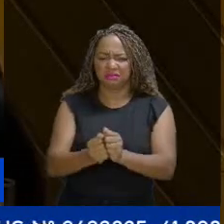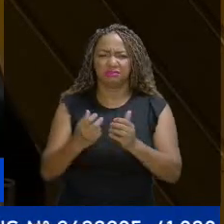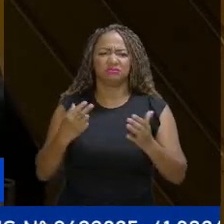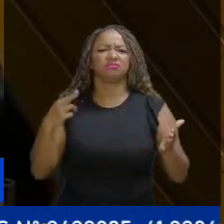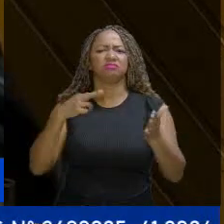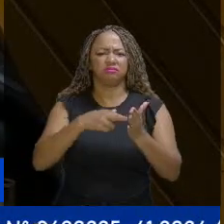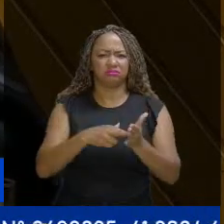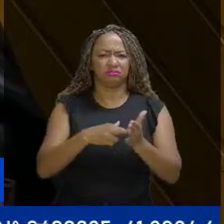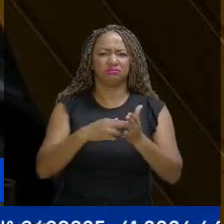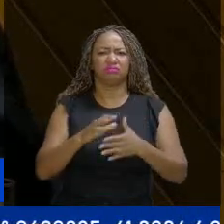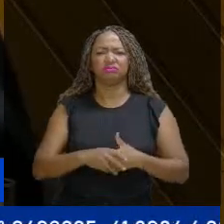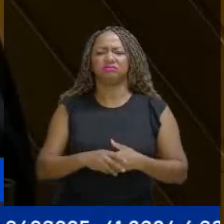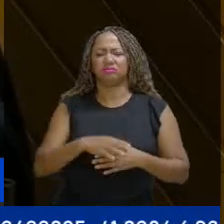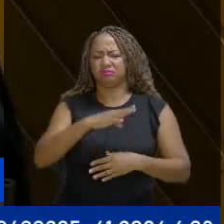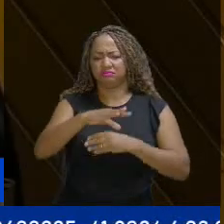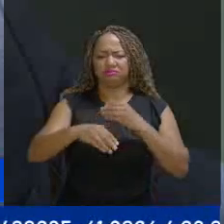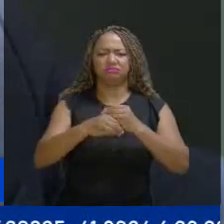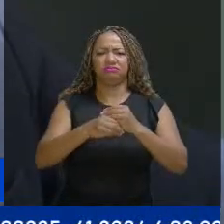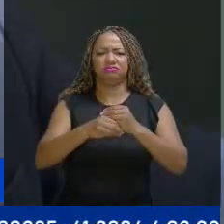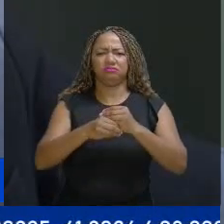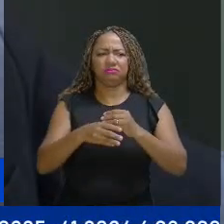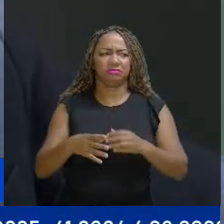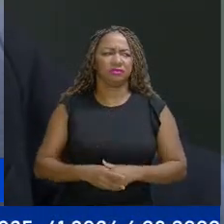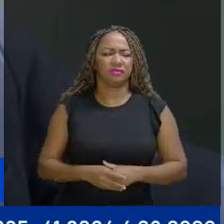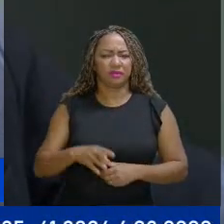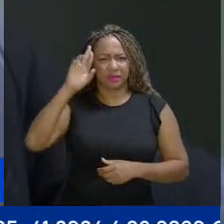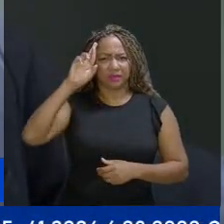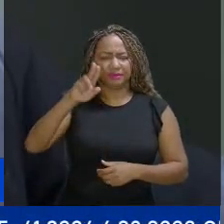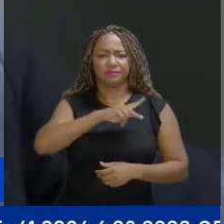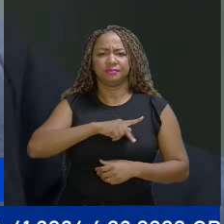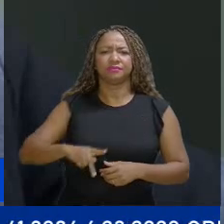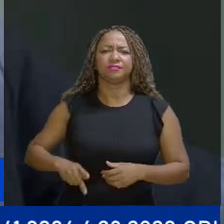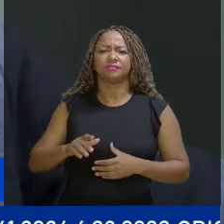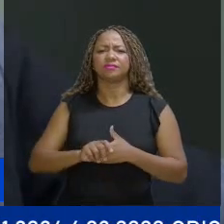eminente relator com essas observações, senhor presidente.